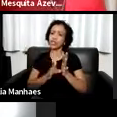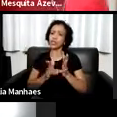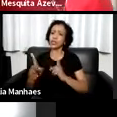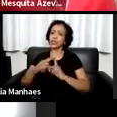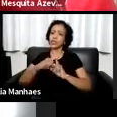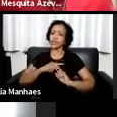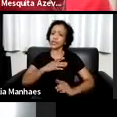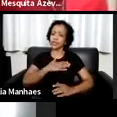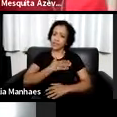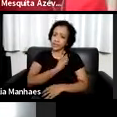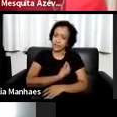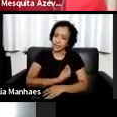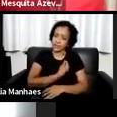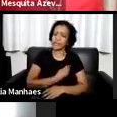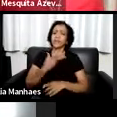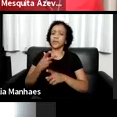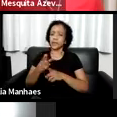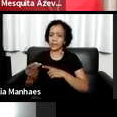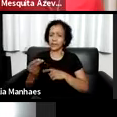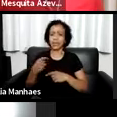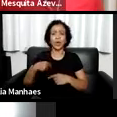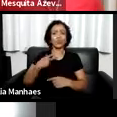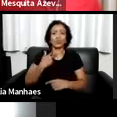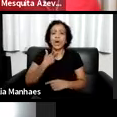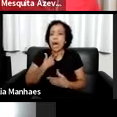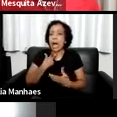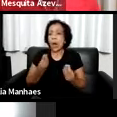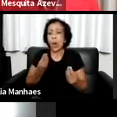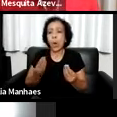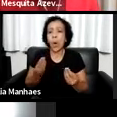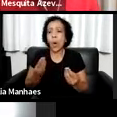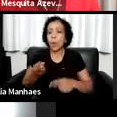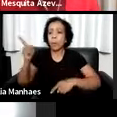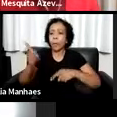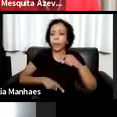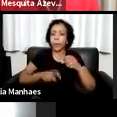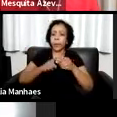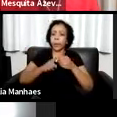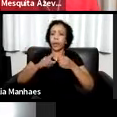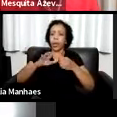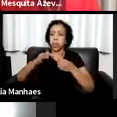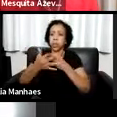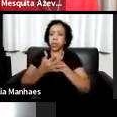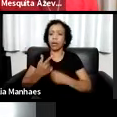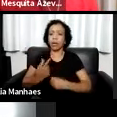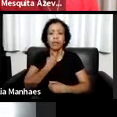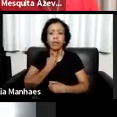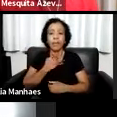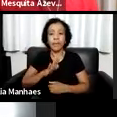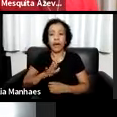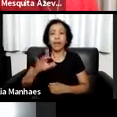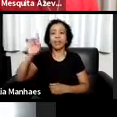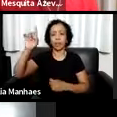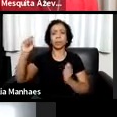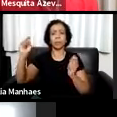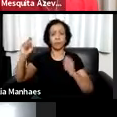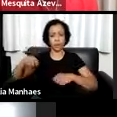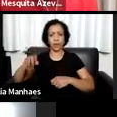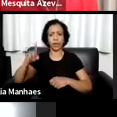fazendo aquilo que foge ao nosso alcance. Fazemos nós aquilo que nos cabe. Mas ele